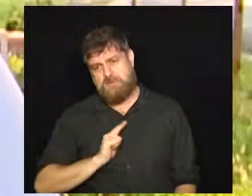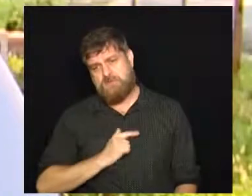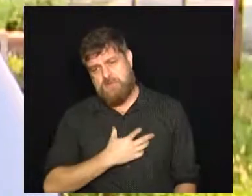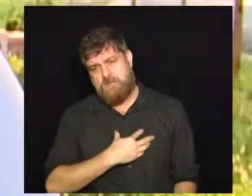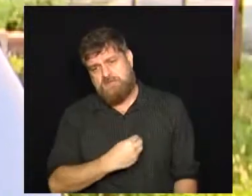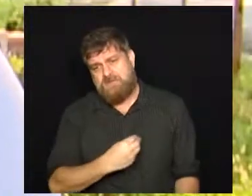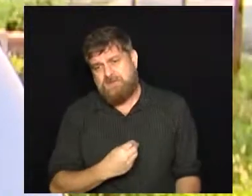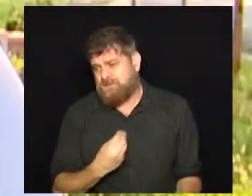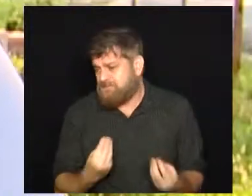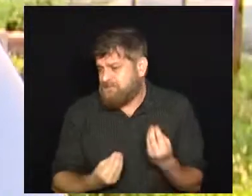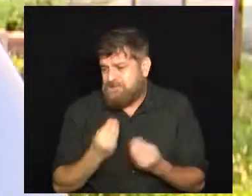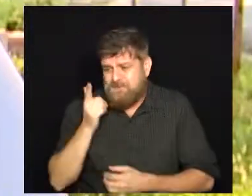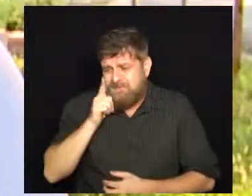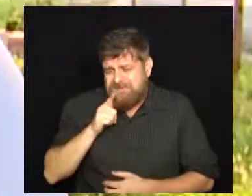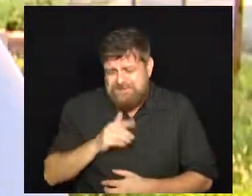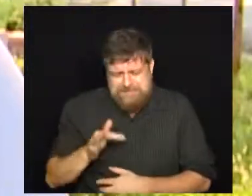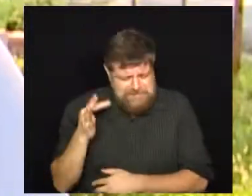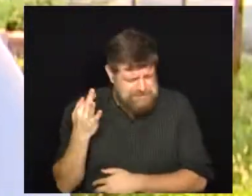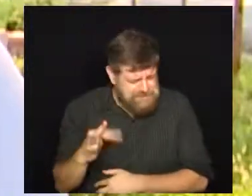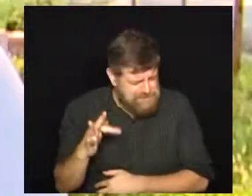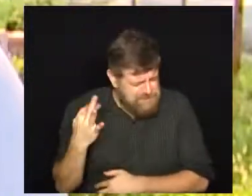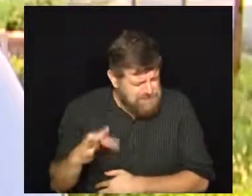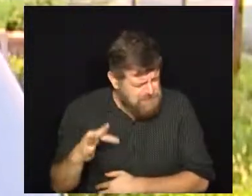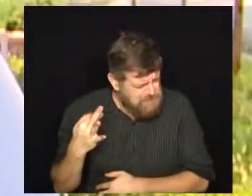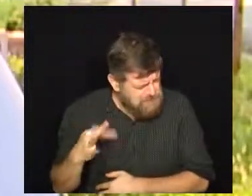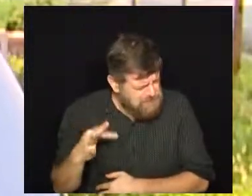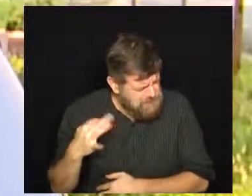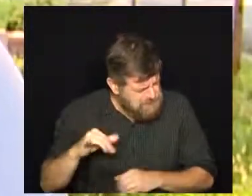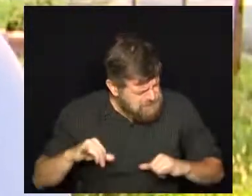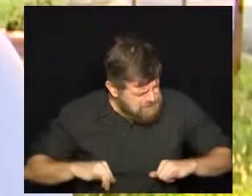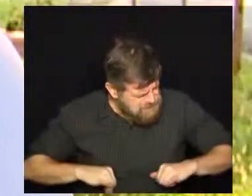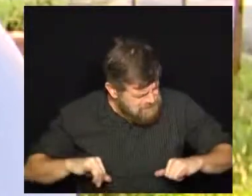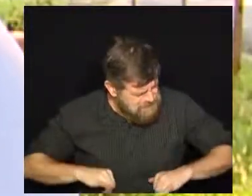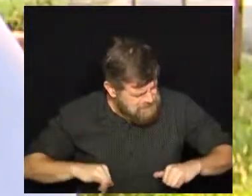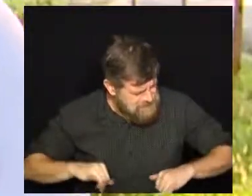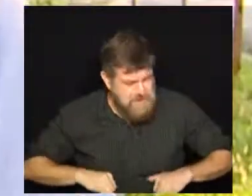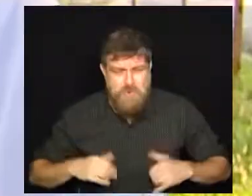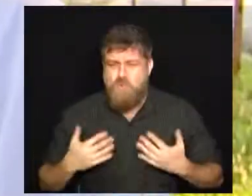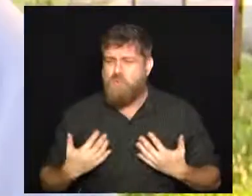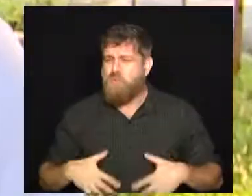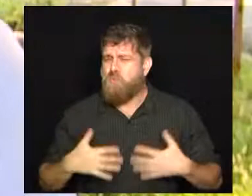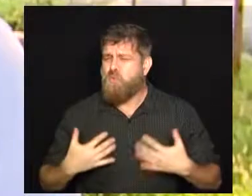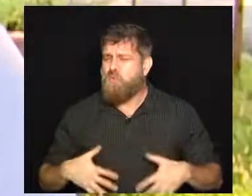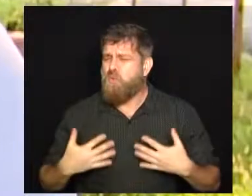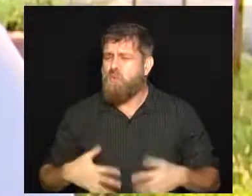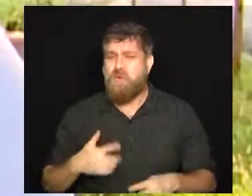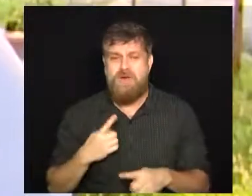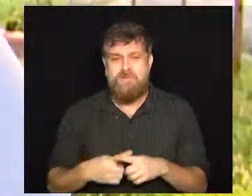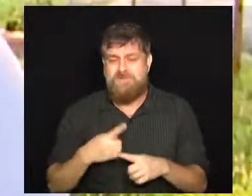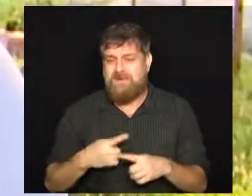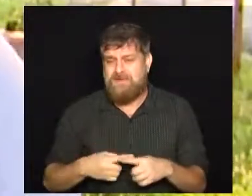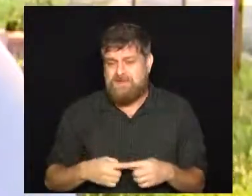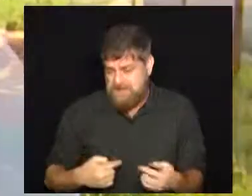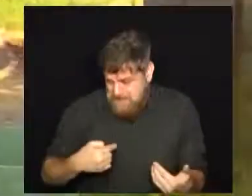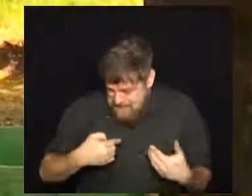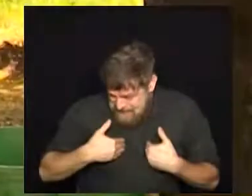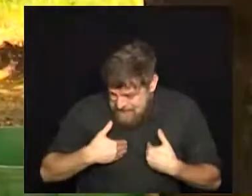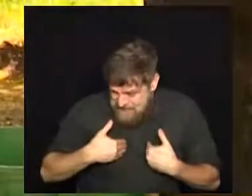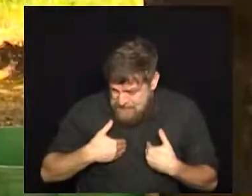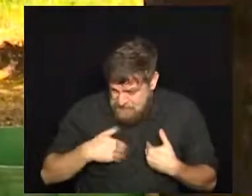consigo. A dor é imensa, imensa, imensa mesmo. Porque não sei se é exclusivo